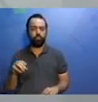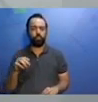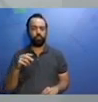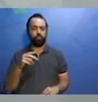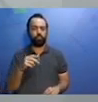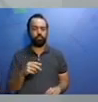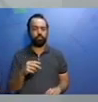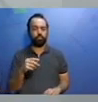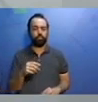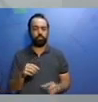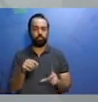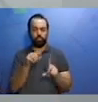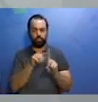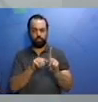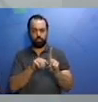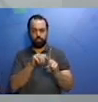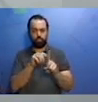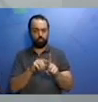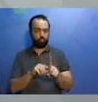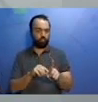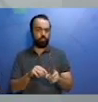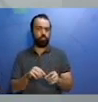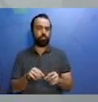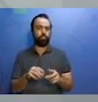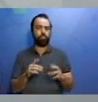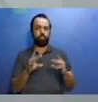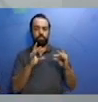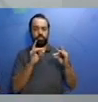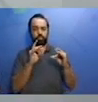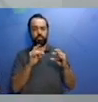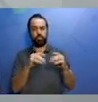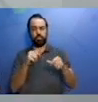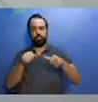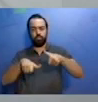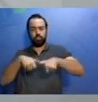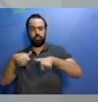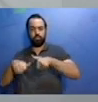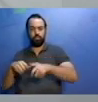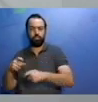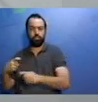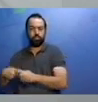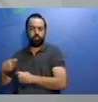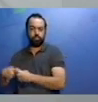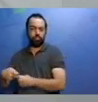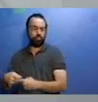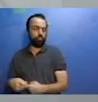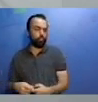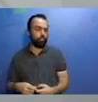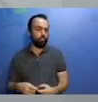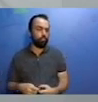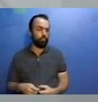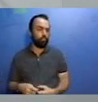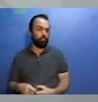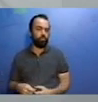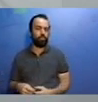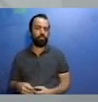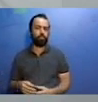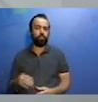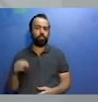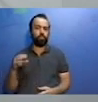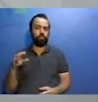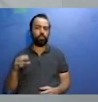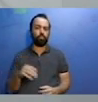substâncias da mistura. Então, aqui, se solidificar primeiro, ela será separada por menor ponto